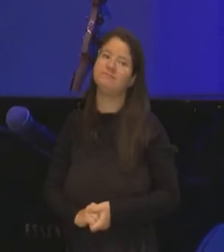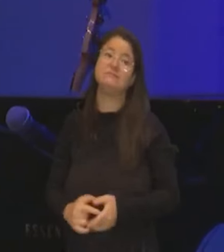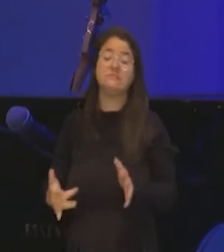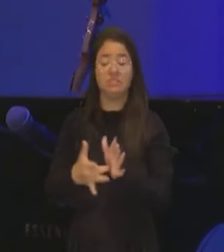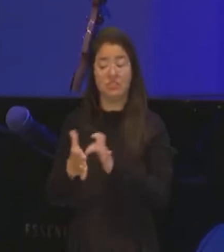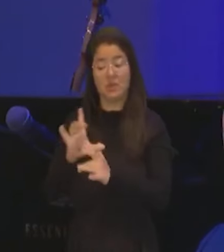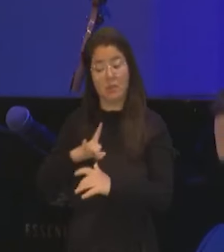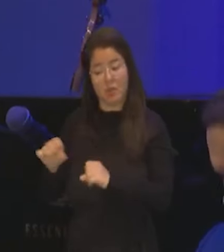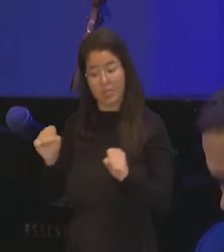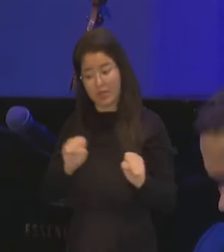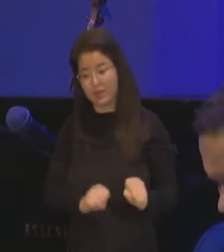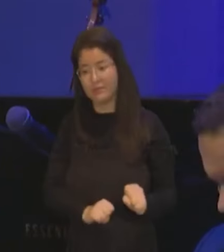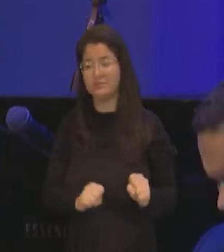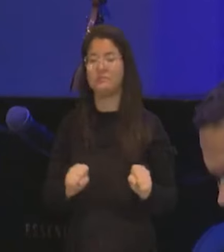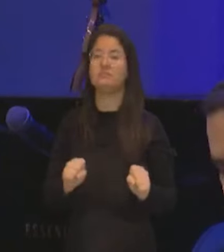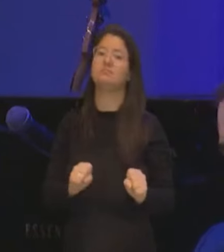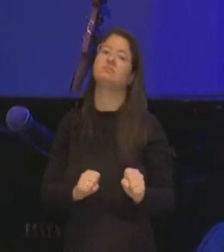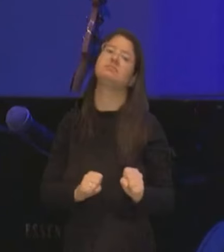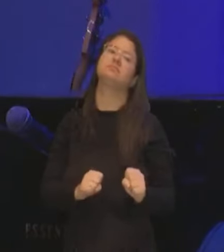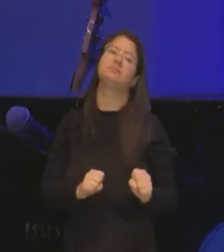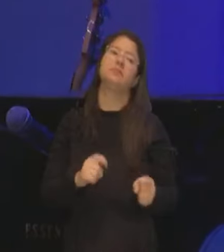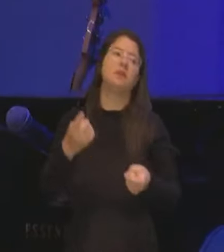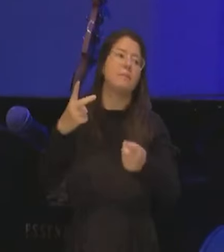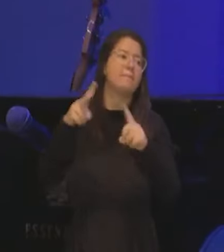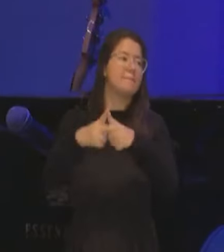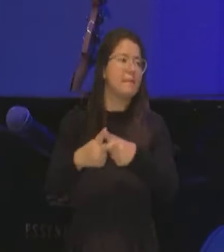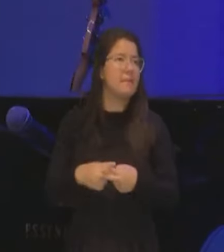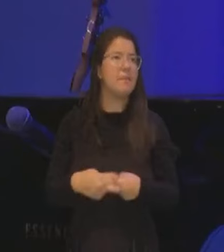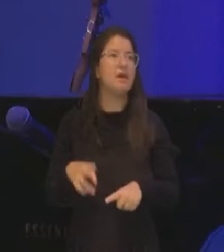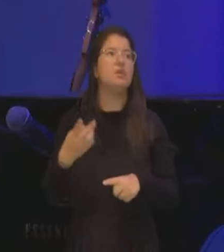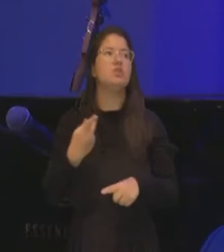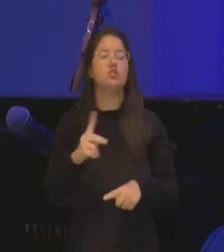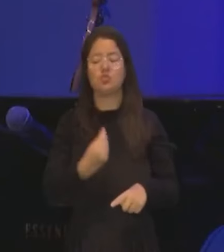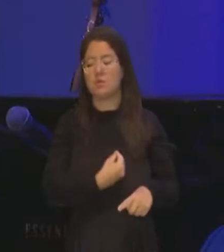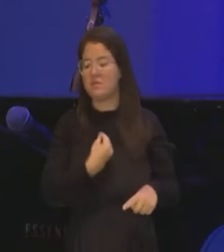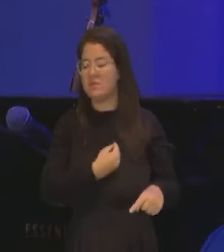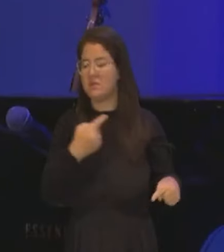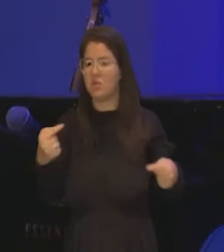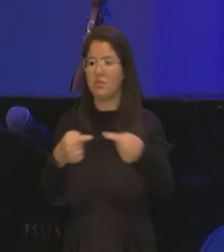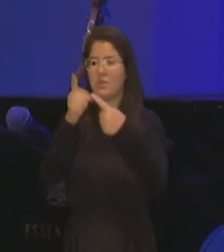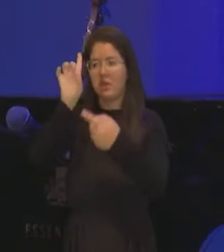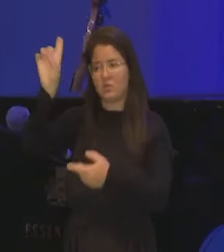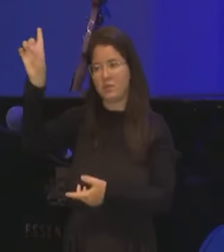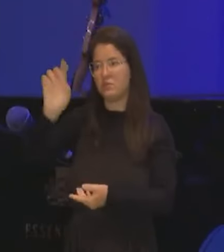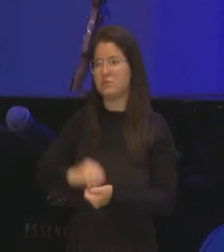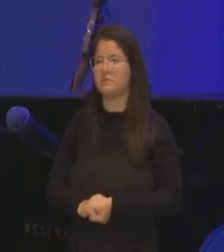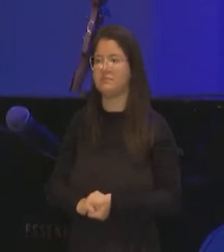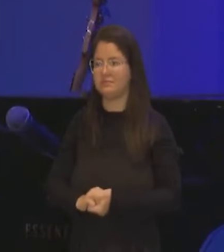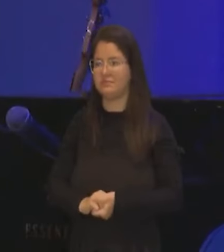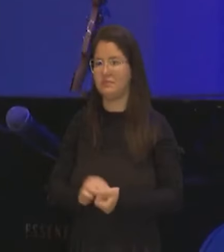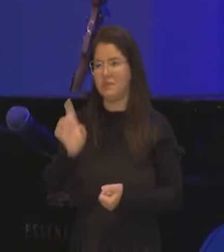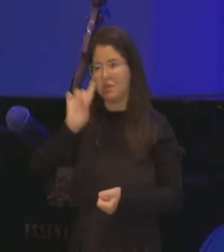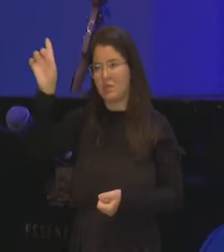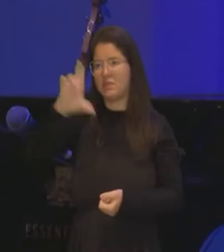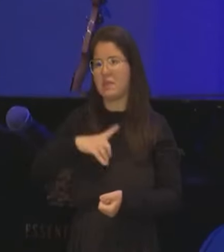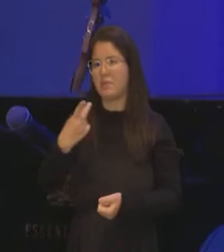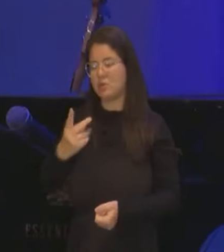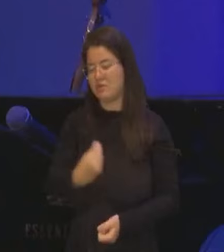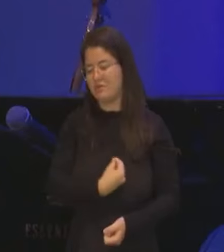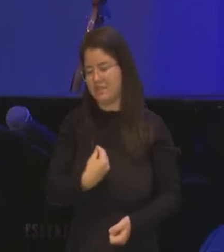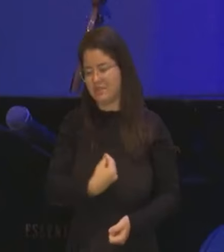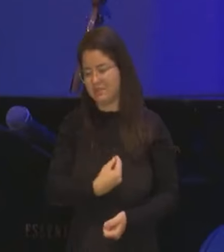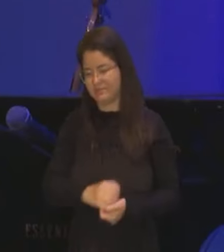Jesus é poderoso para alinhar a sua vida aos propósitos de Deus, ao que Deus tem para você.